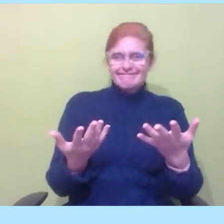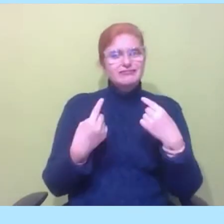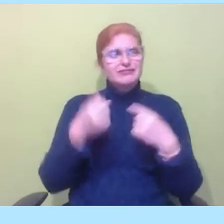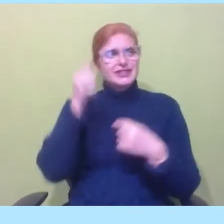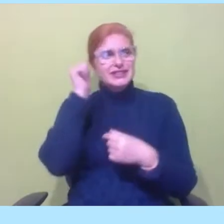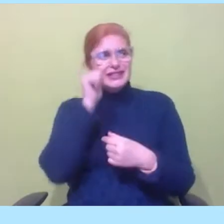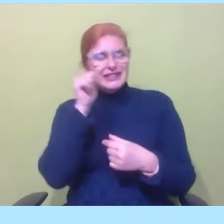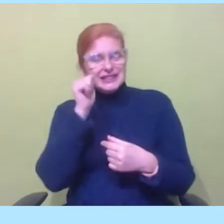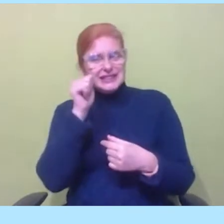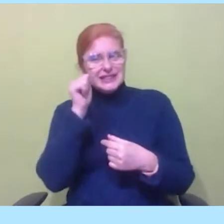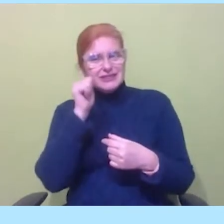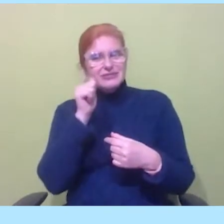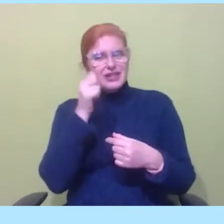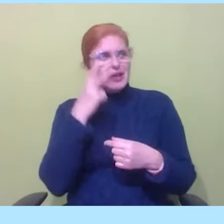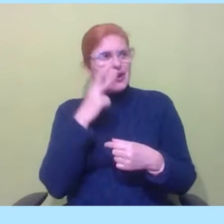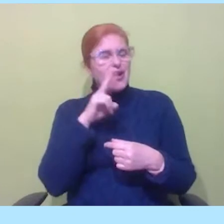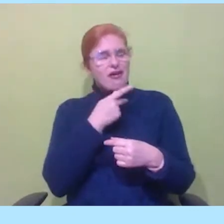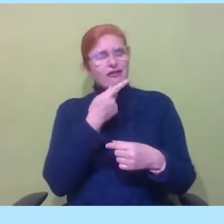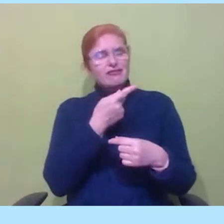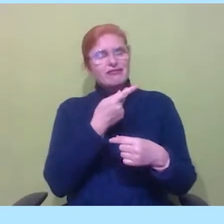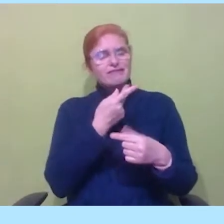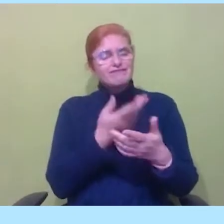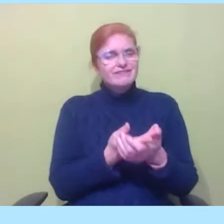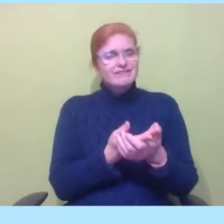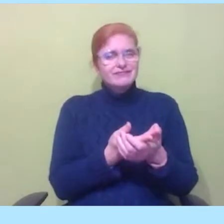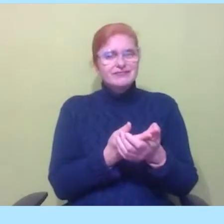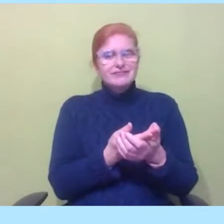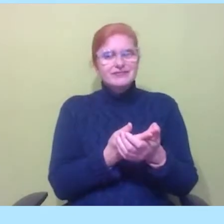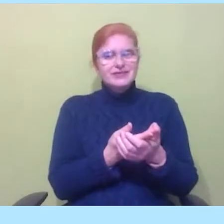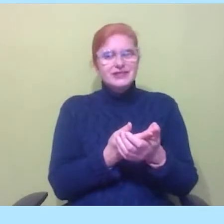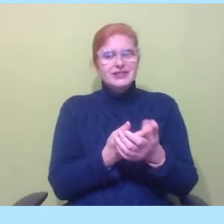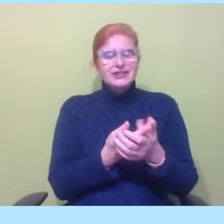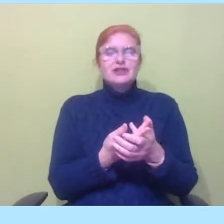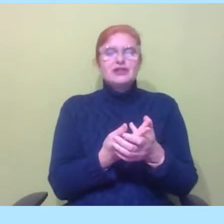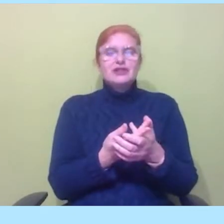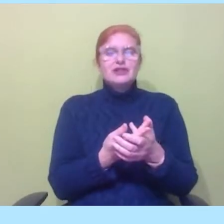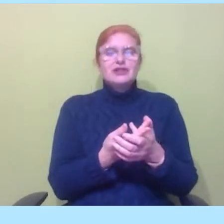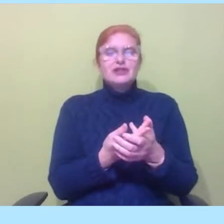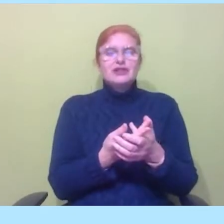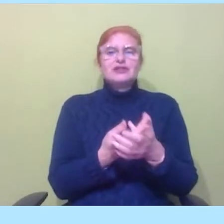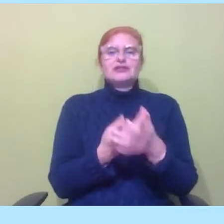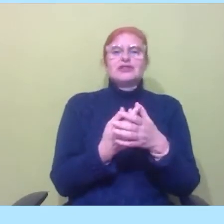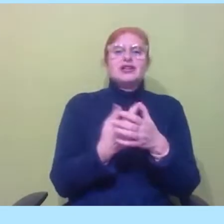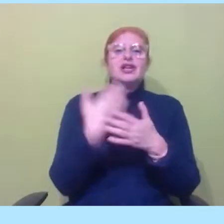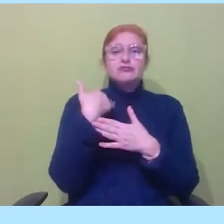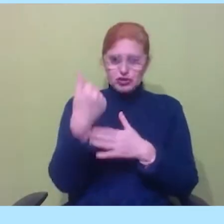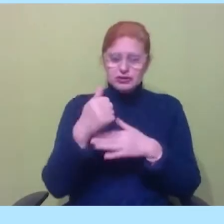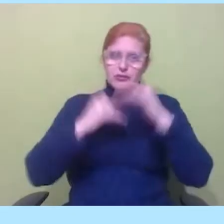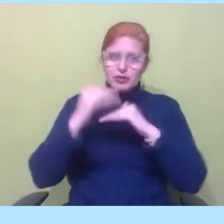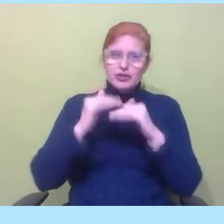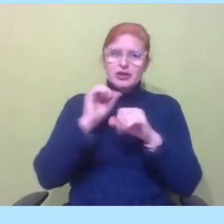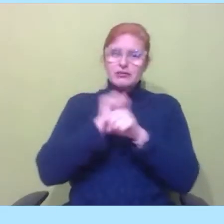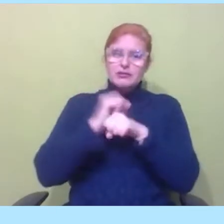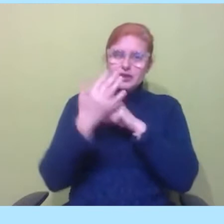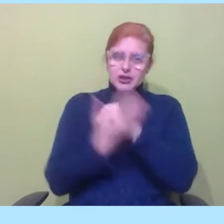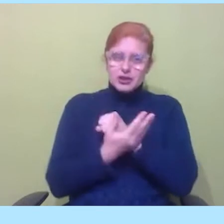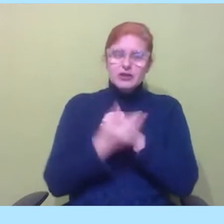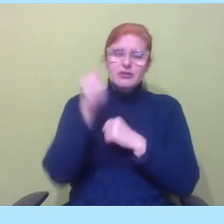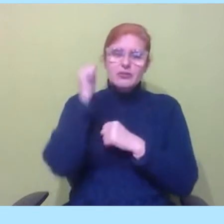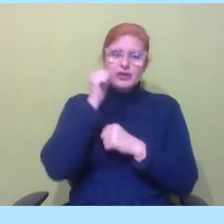dizer: eu fui procurada agora durante esse processo de pandemia por mulheres de 60 anos de idade,